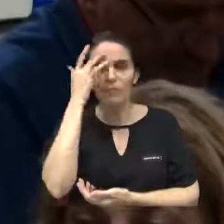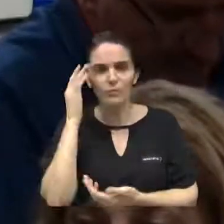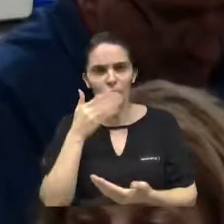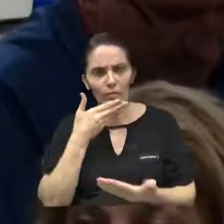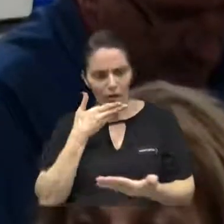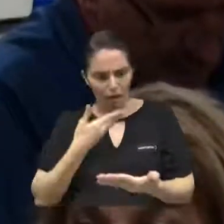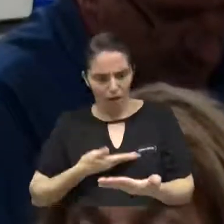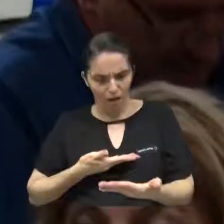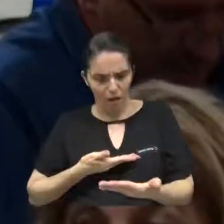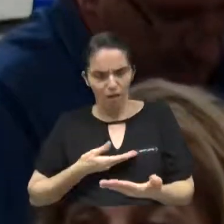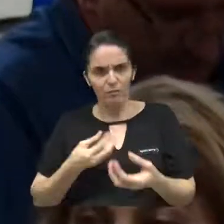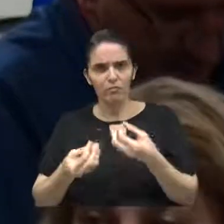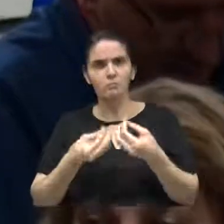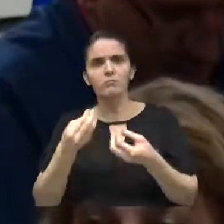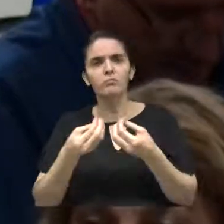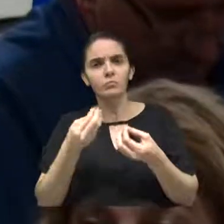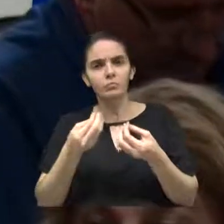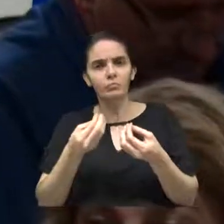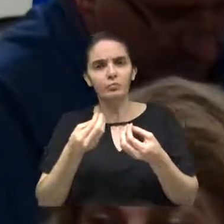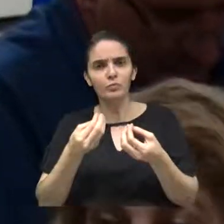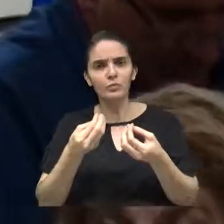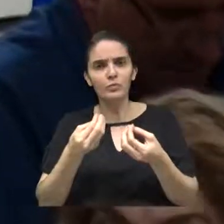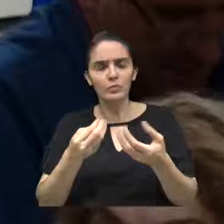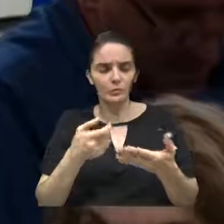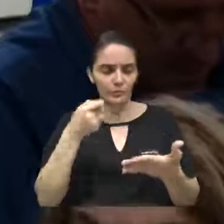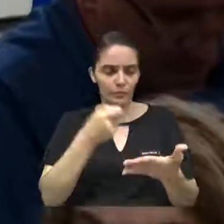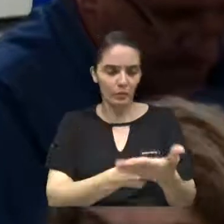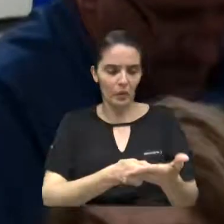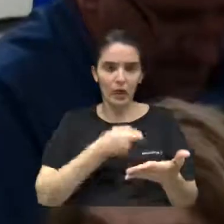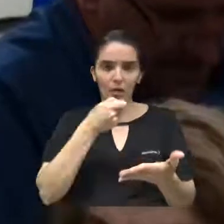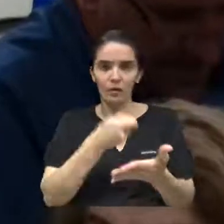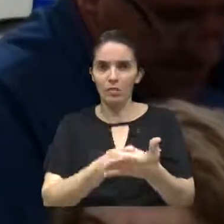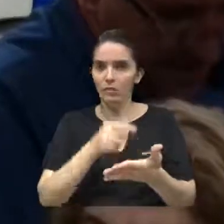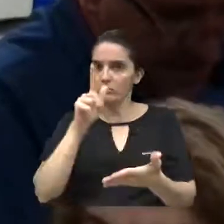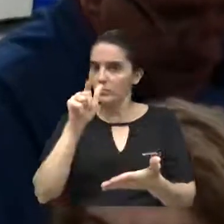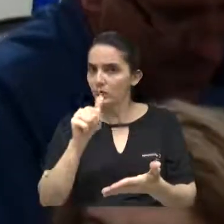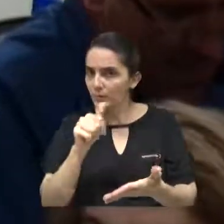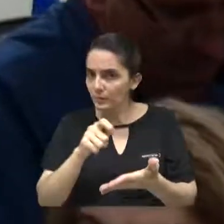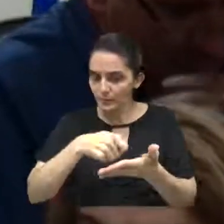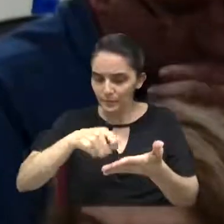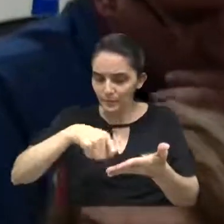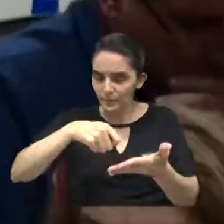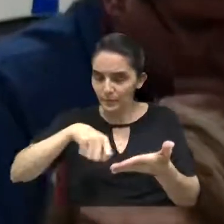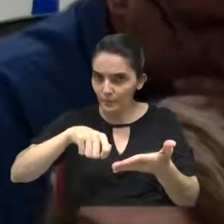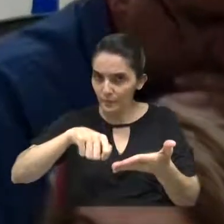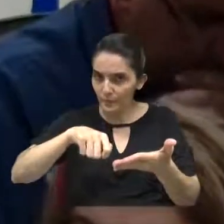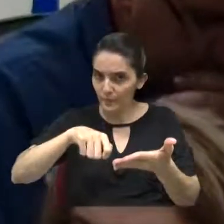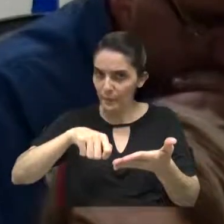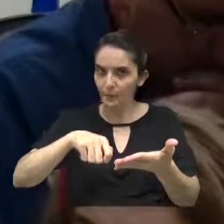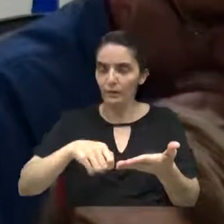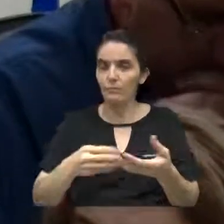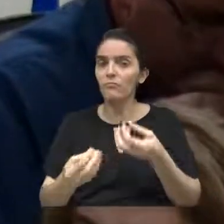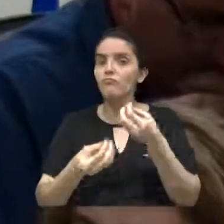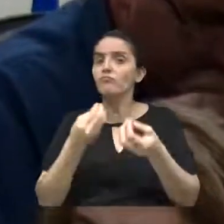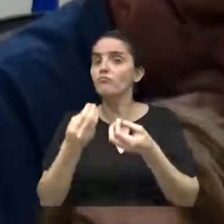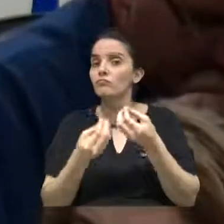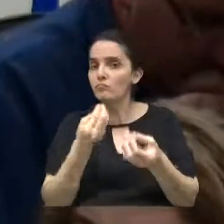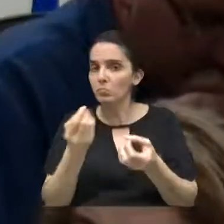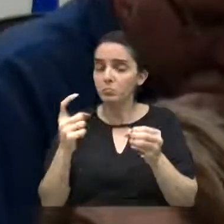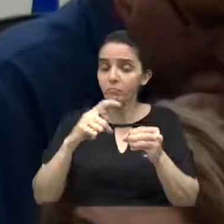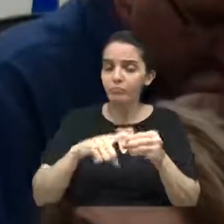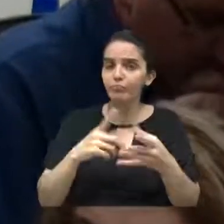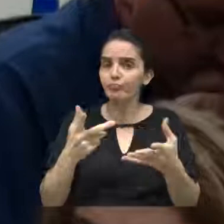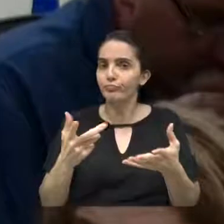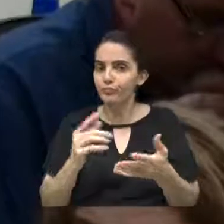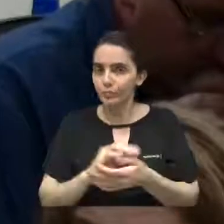surpresa depois com o débito na conta. E aí, depois que é sacramentado, depois que está assinado, para você